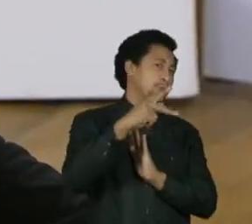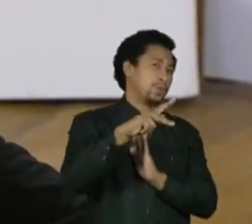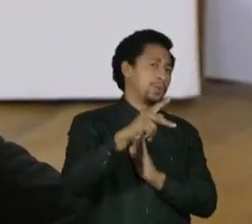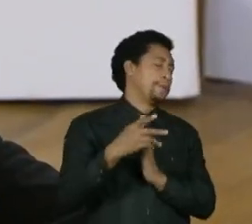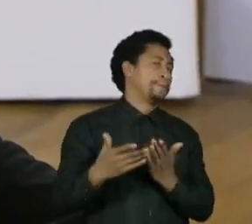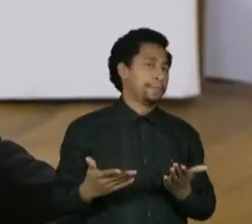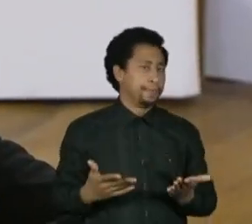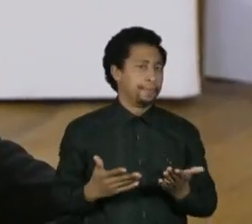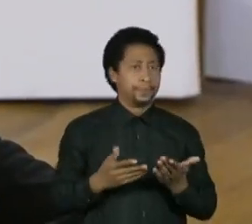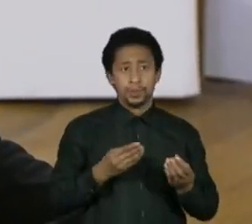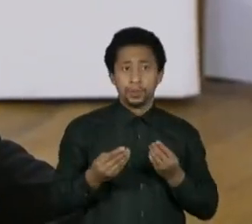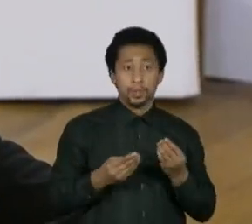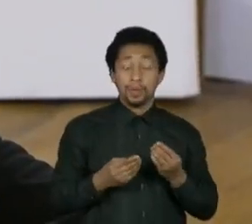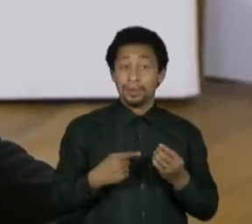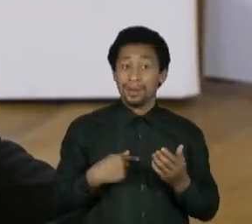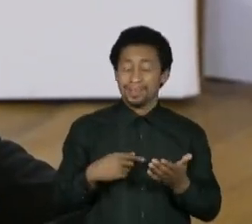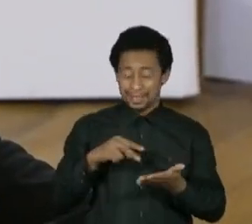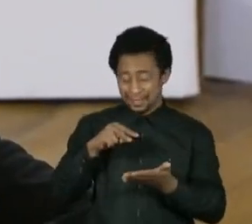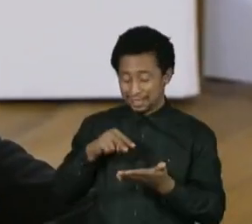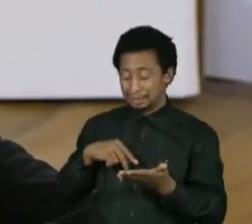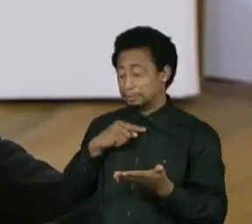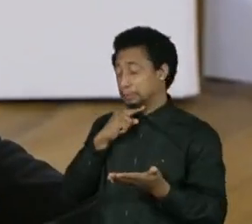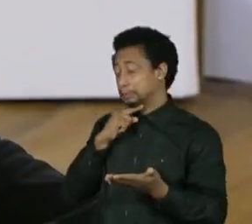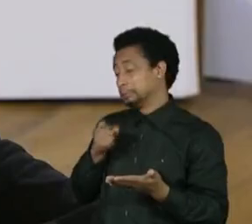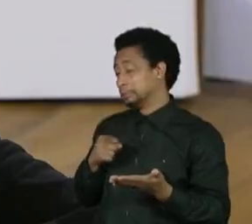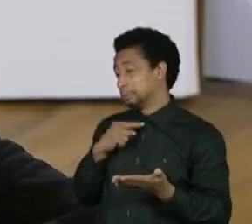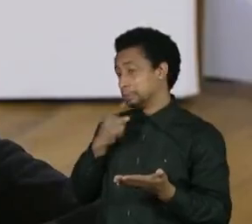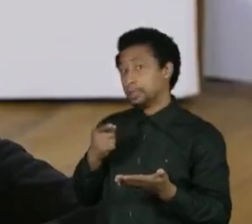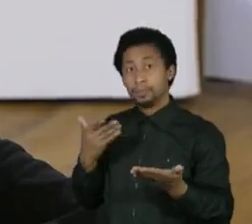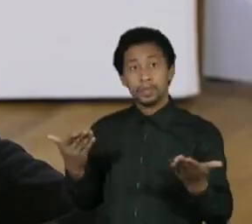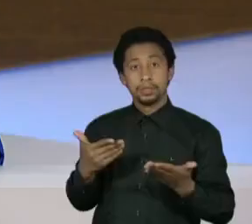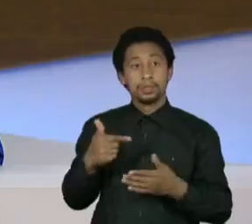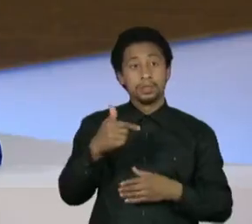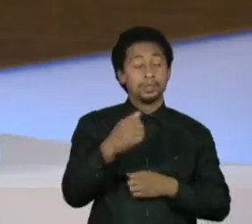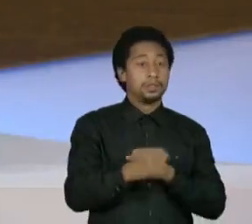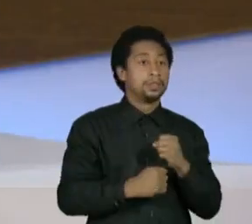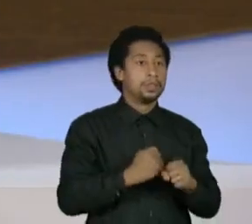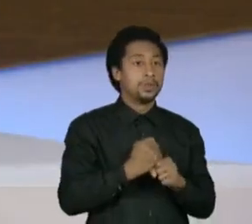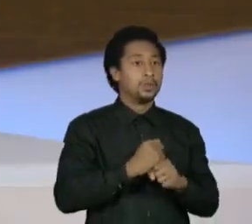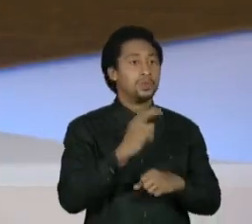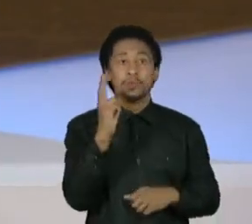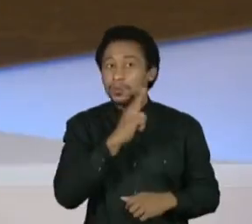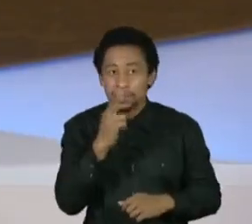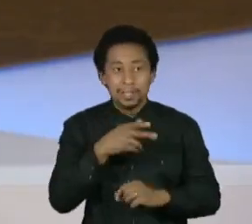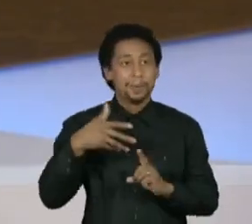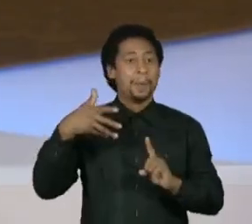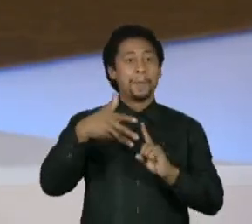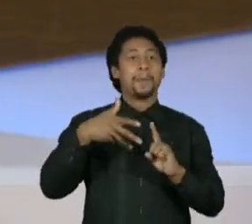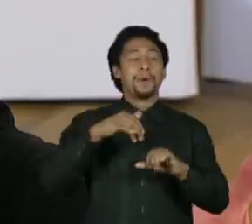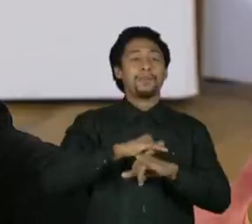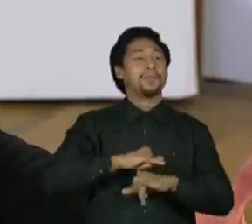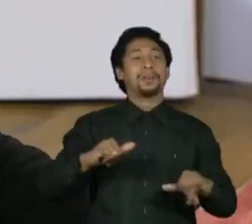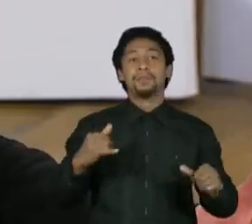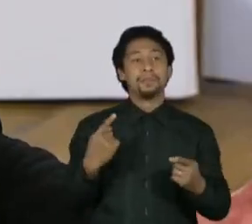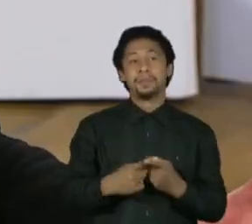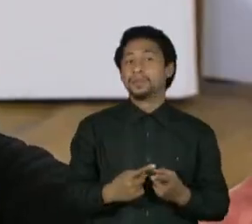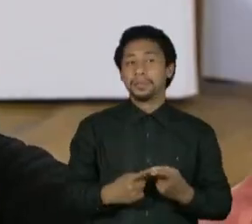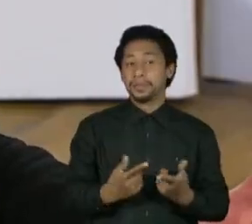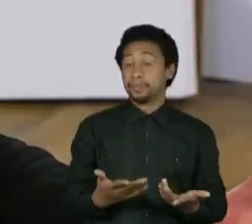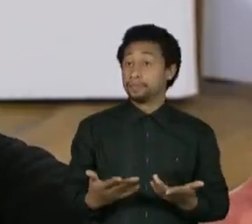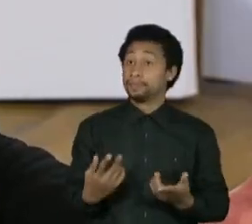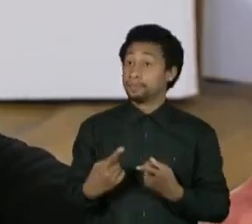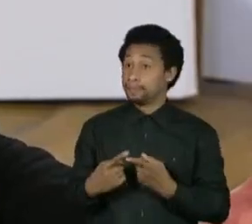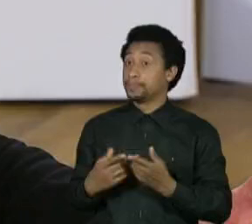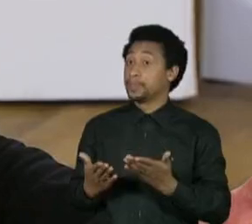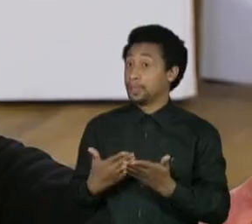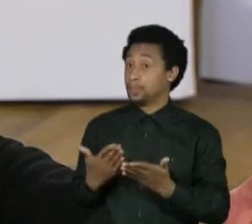como é que a gente sai de um não consigo ler algumas passagens para sete anos depois tenho muita audiência de falar sobre isso o tio por causa dos